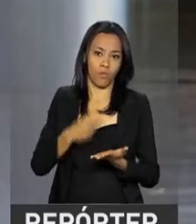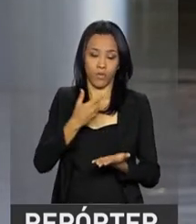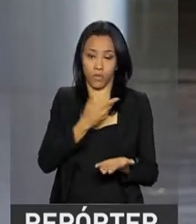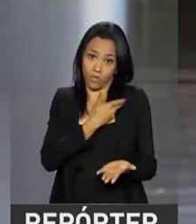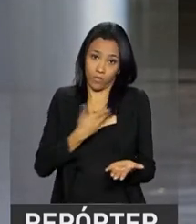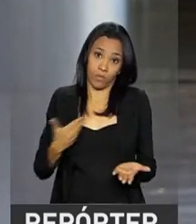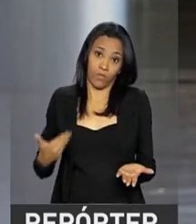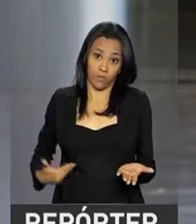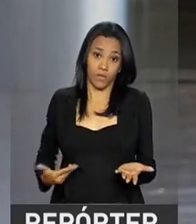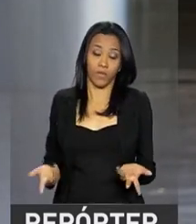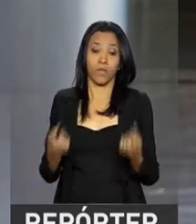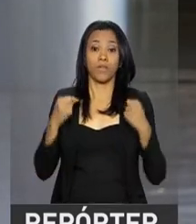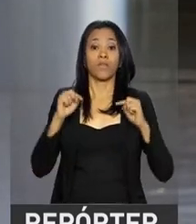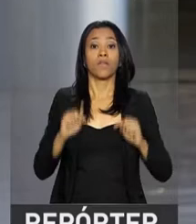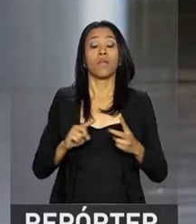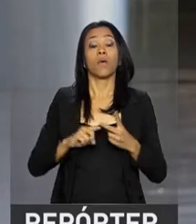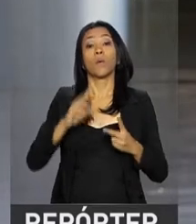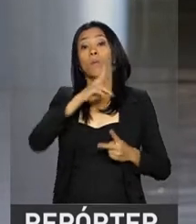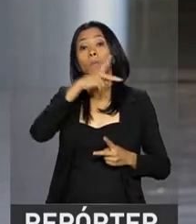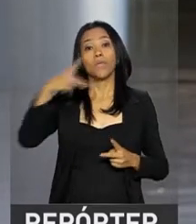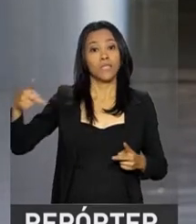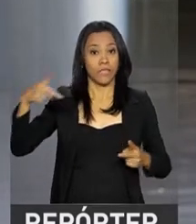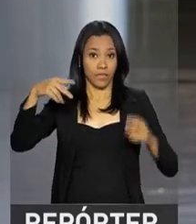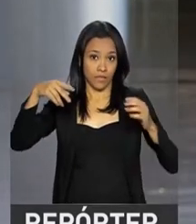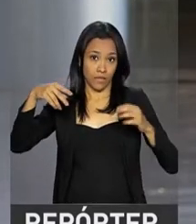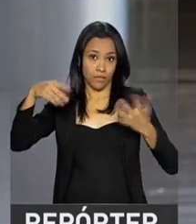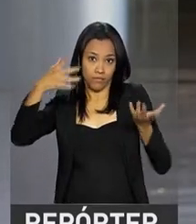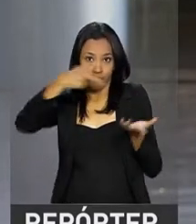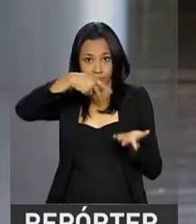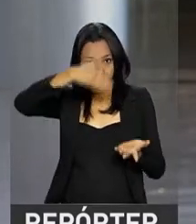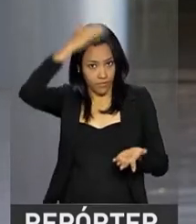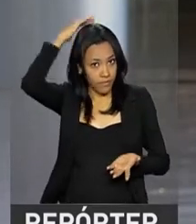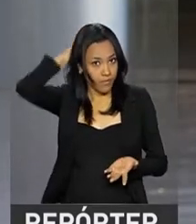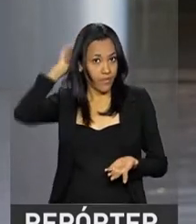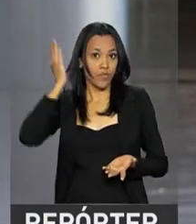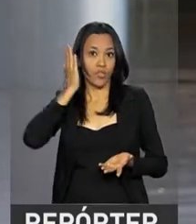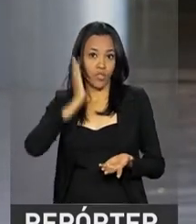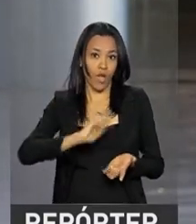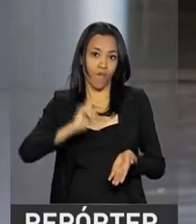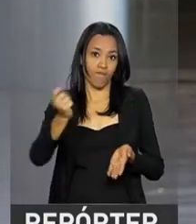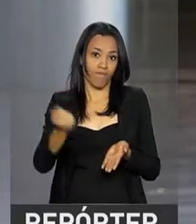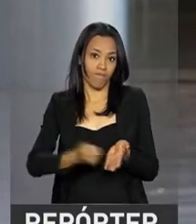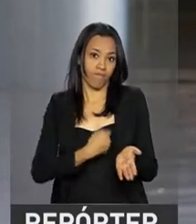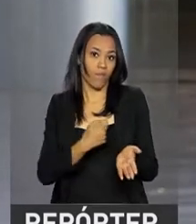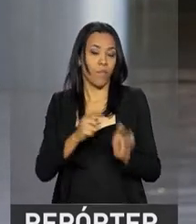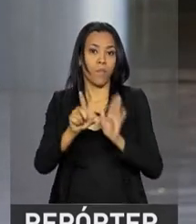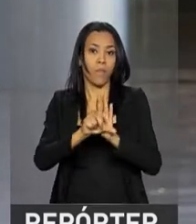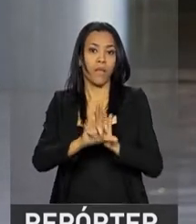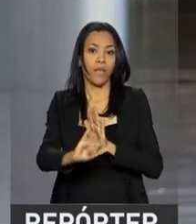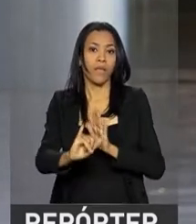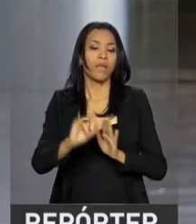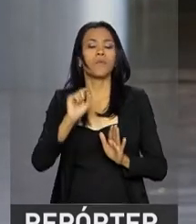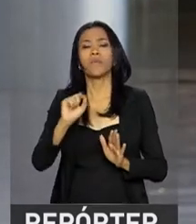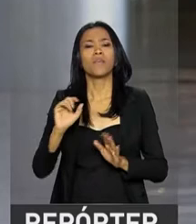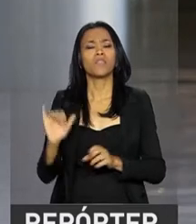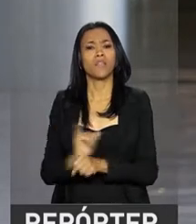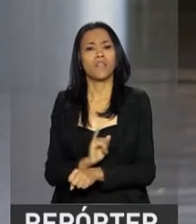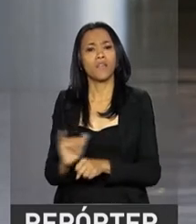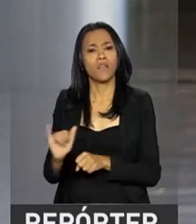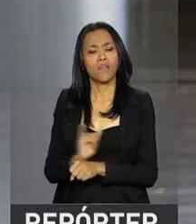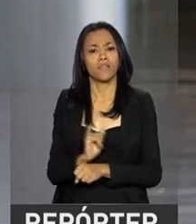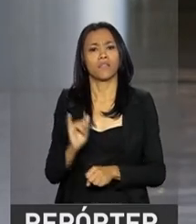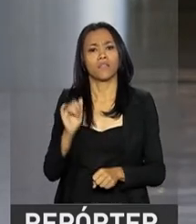mudando de assunto agora o presidente michel temer é sancionou uma lei que estabelece estratégias para mulheres com